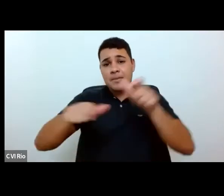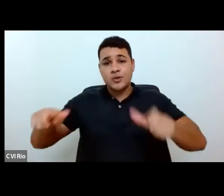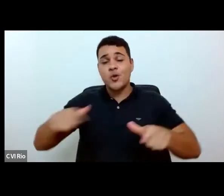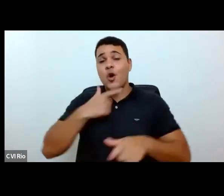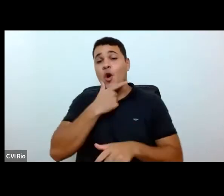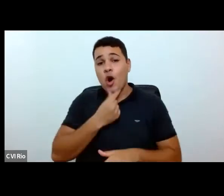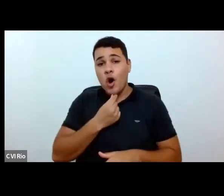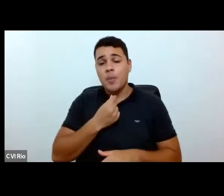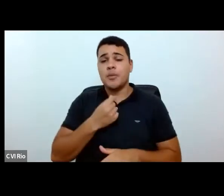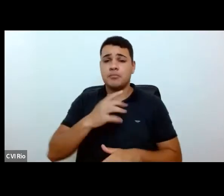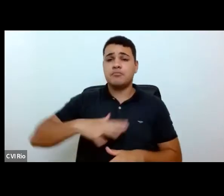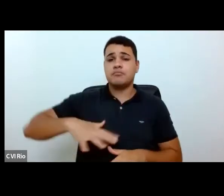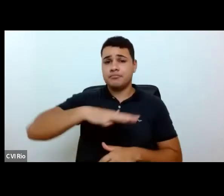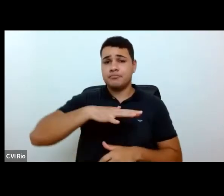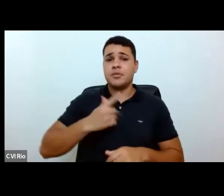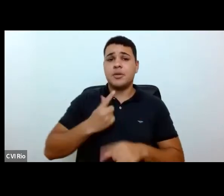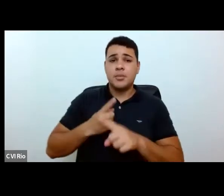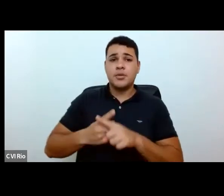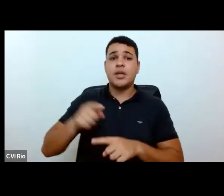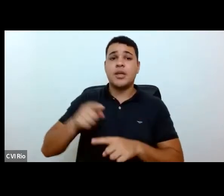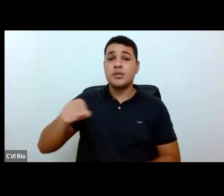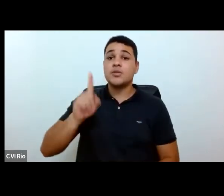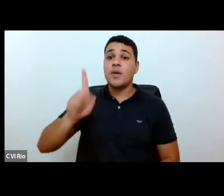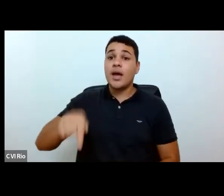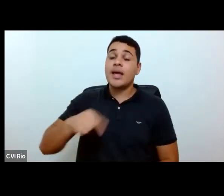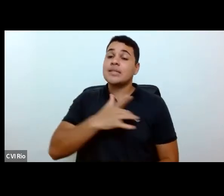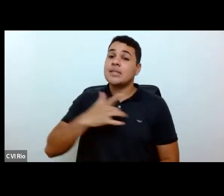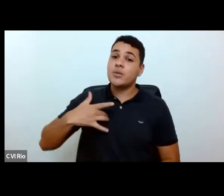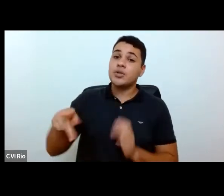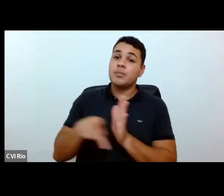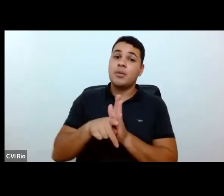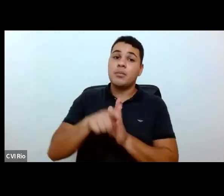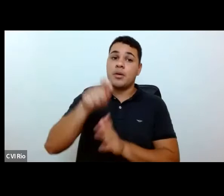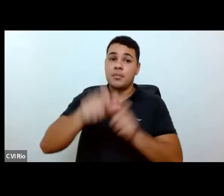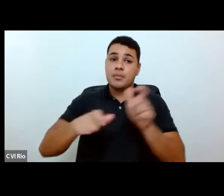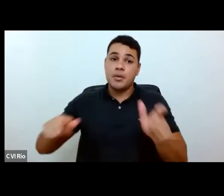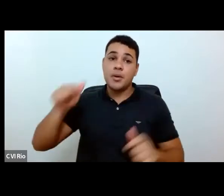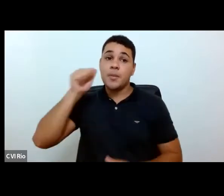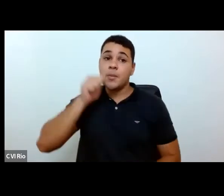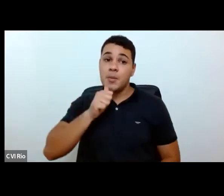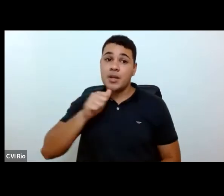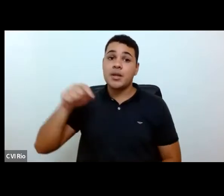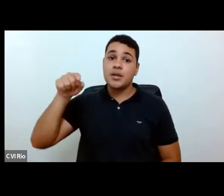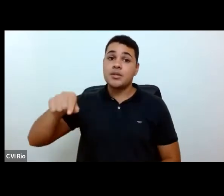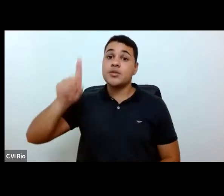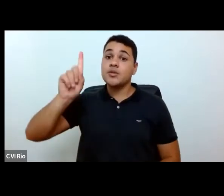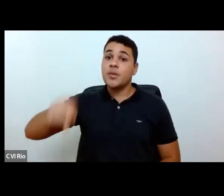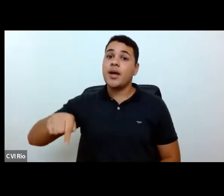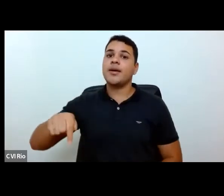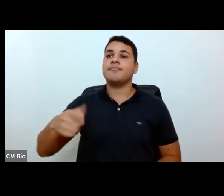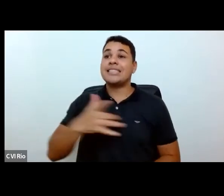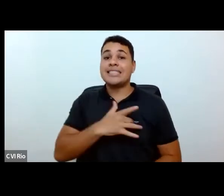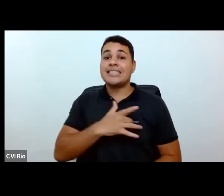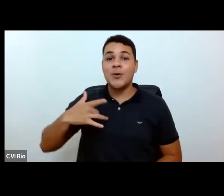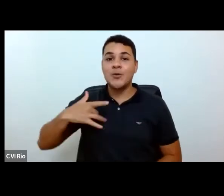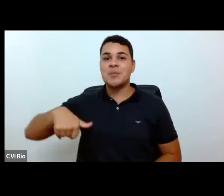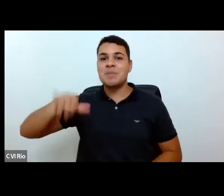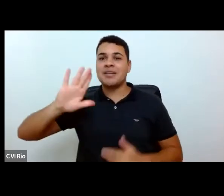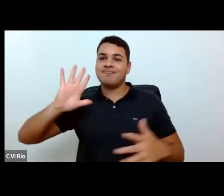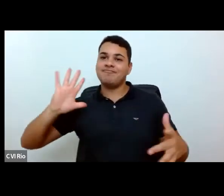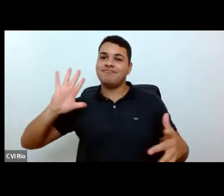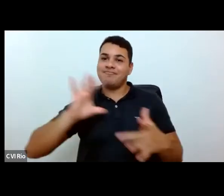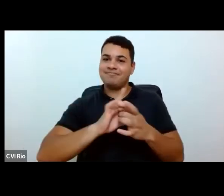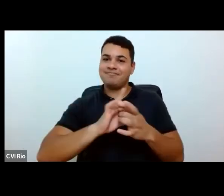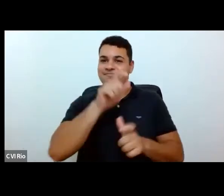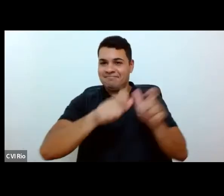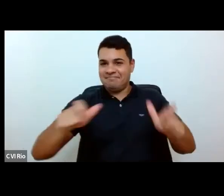pública, numa dita saúde da mulher, né? Que deveria ser saúde para corpos, né? E várias outras